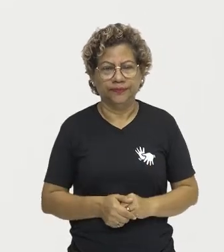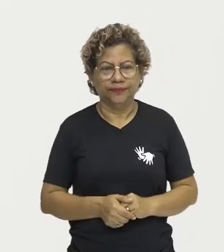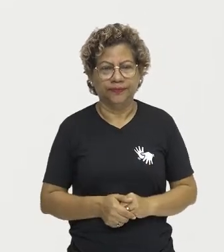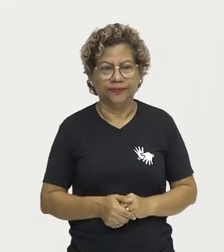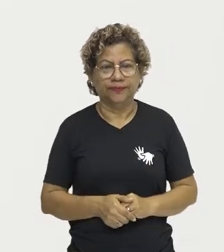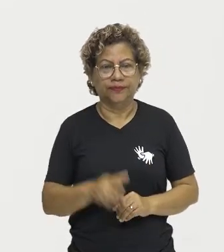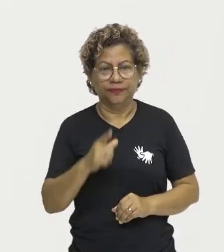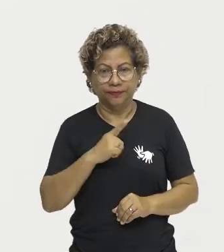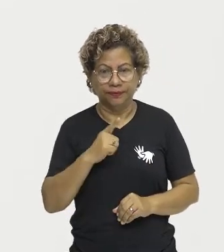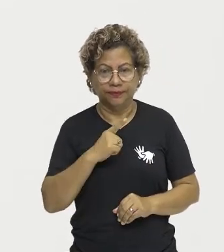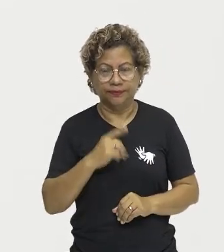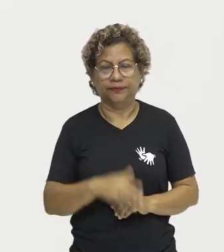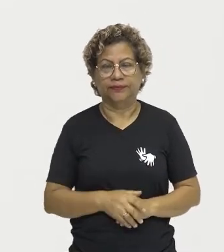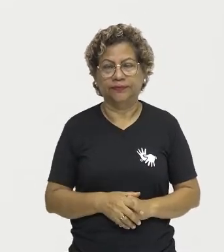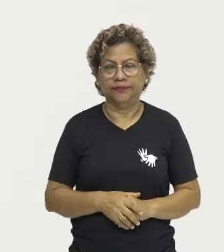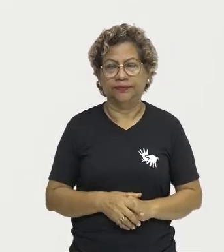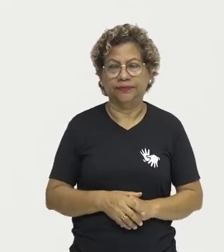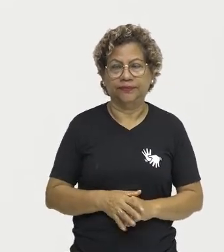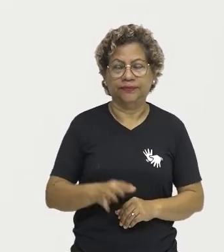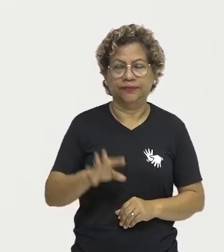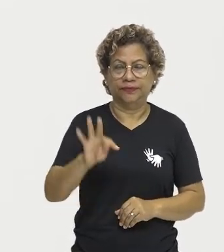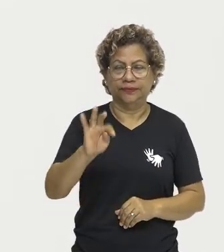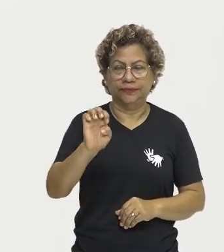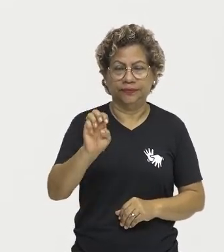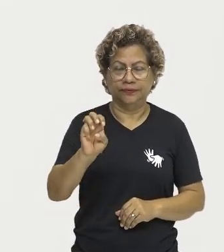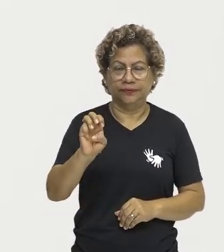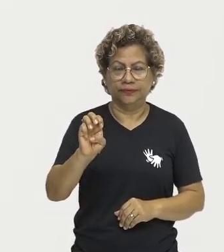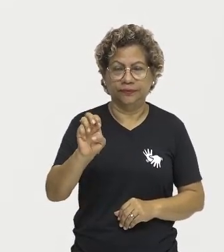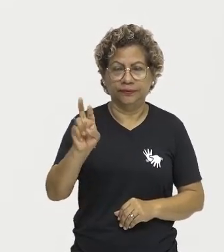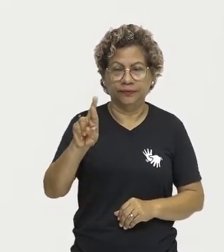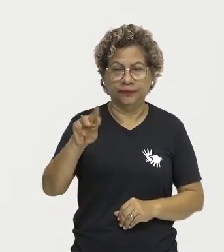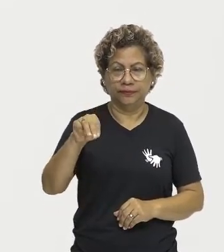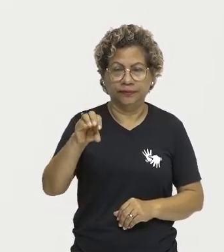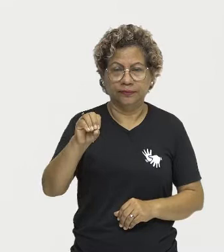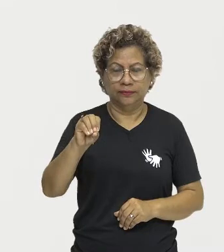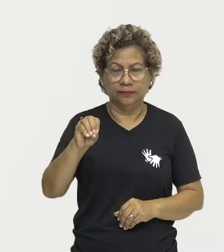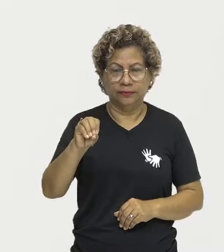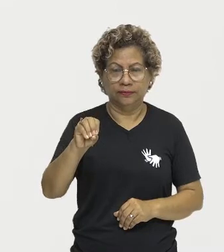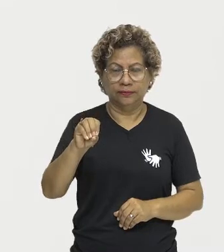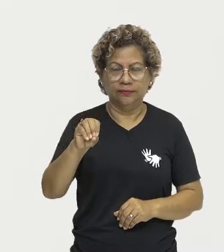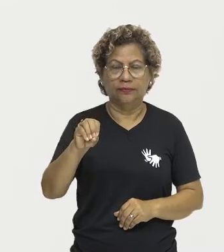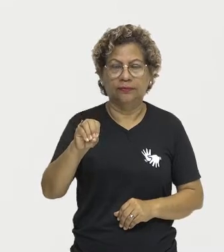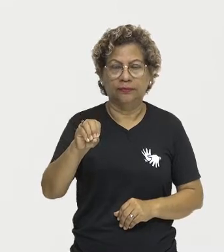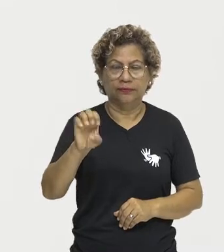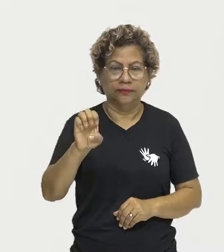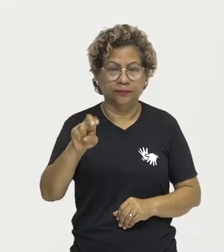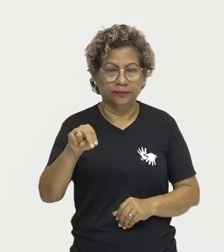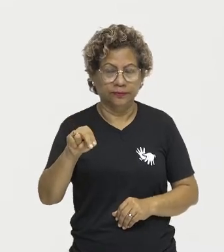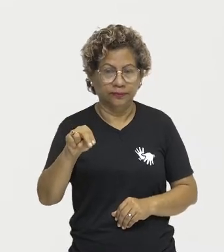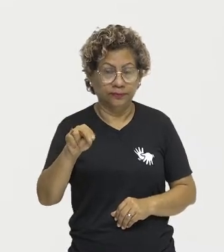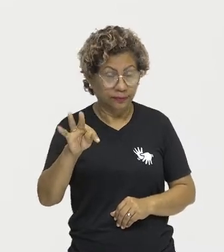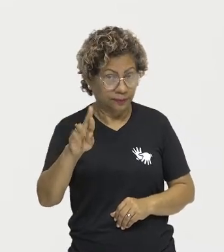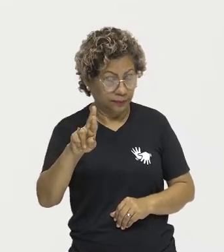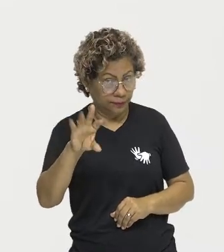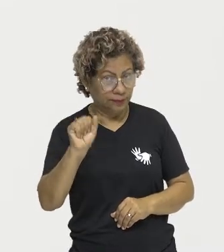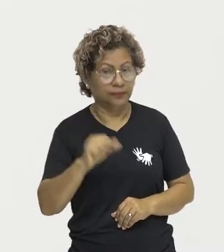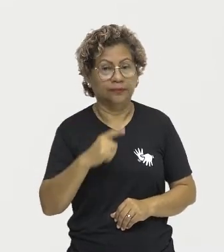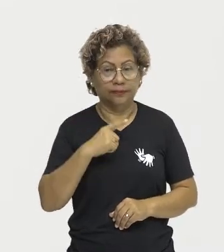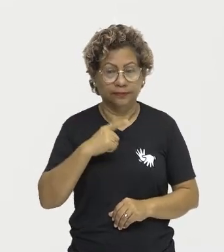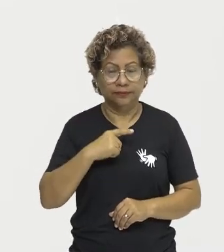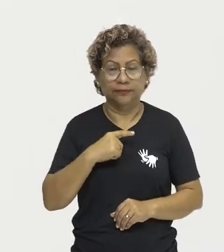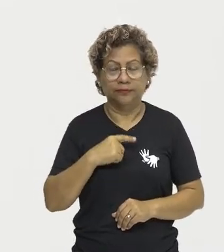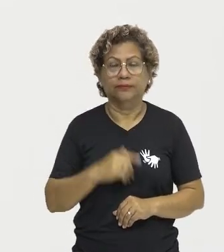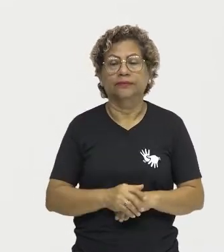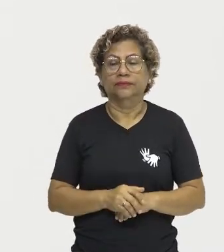o termômetro, temos o alumínio ou cobre, temos